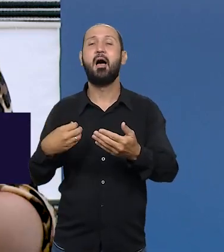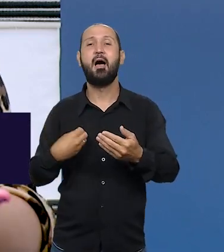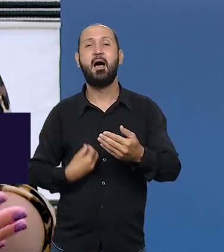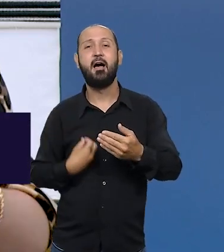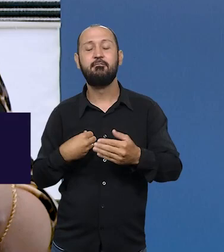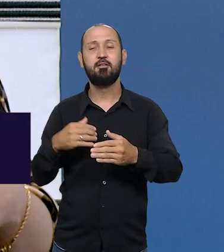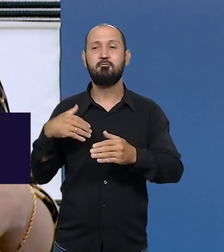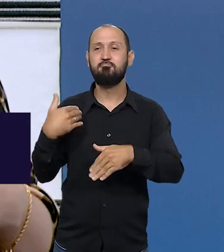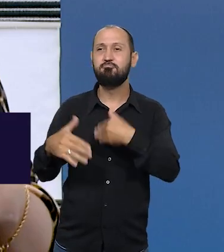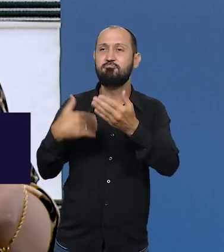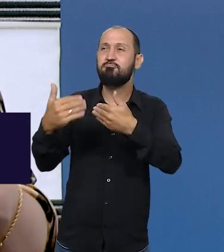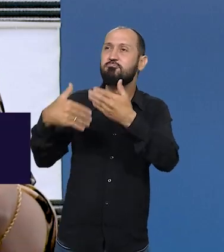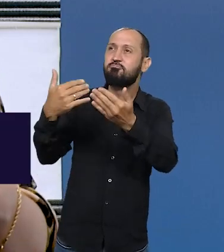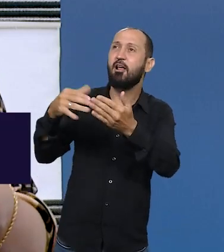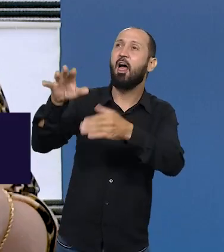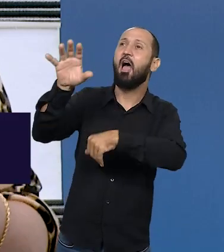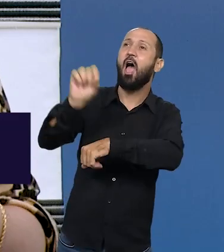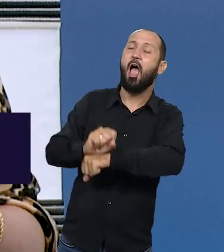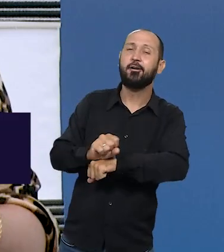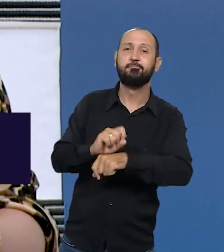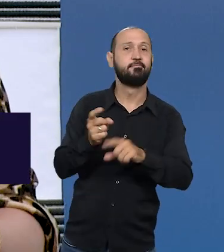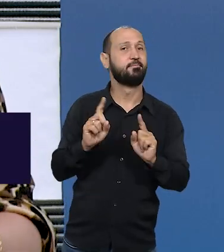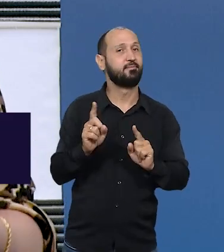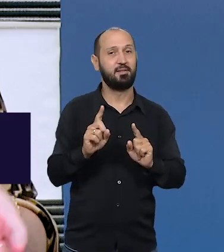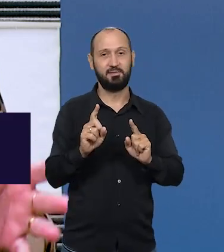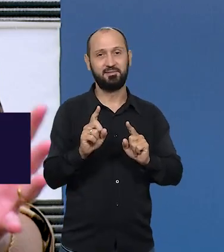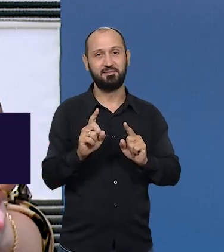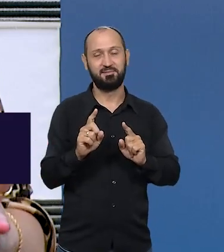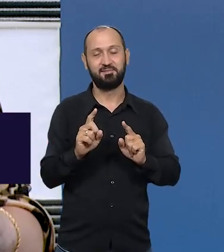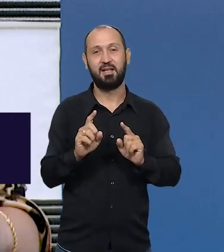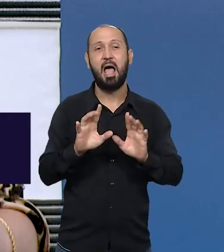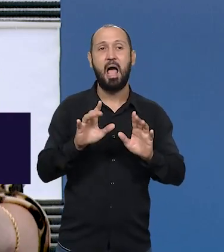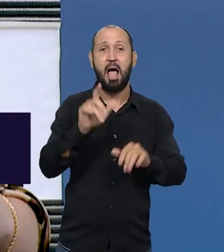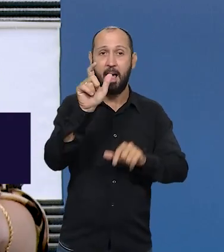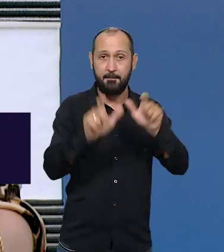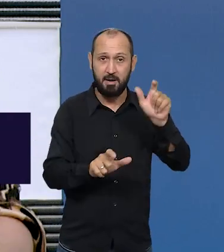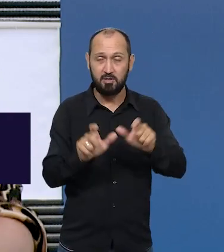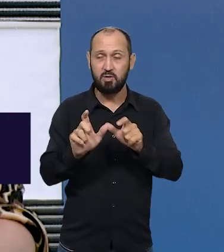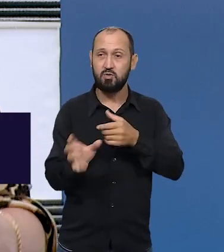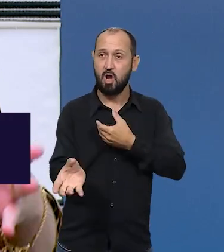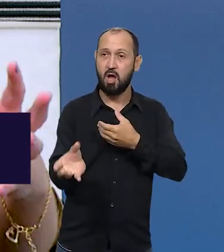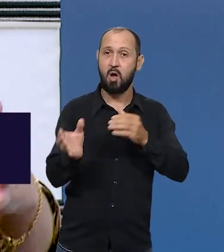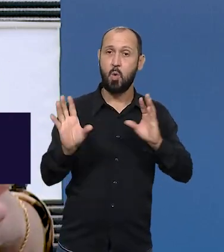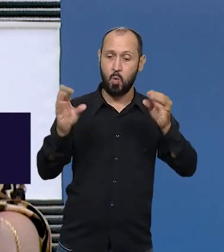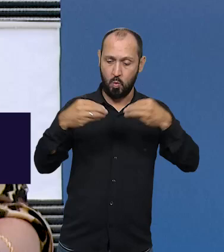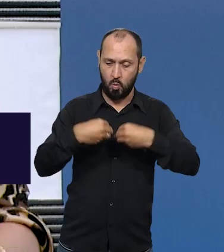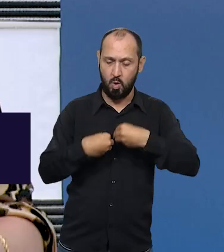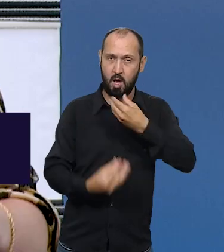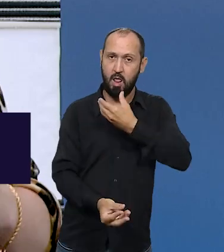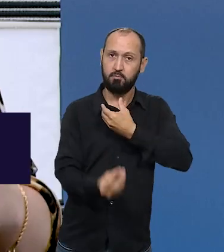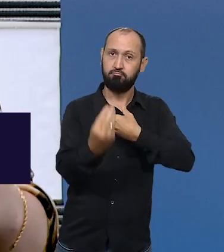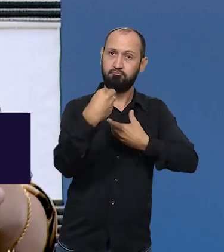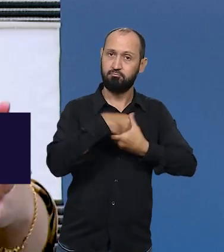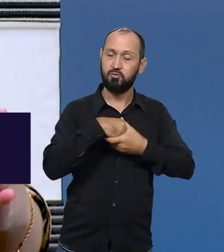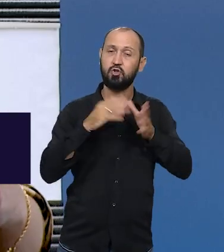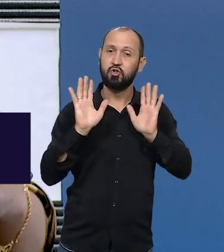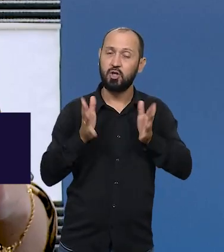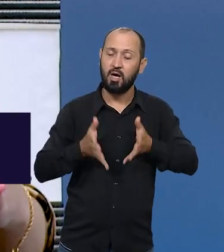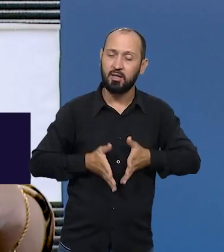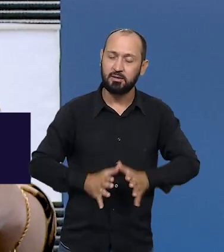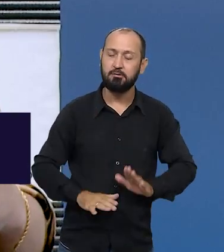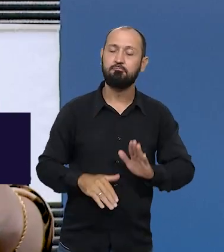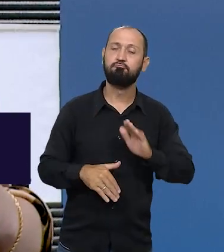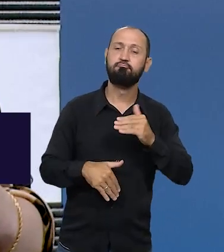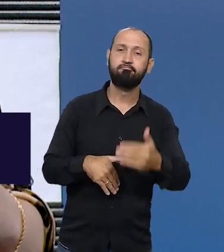isso de acordo com o seu desenvolvimento, né? Então, todas as pessoas que têm o transtorno, eles nascem e aí,